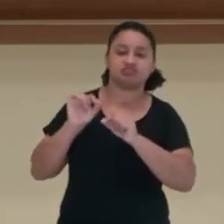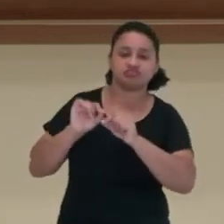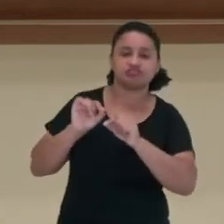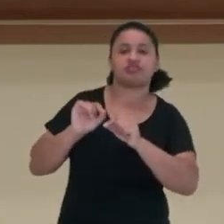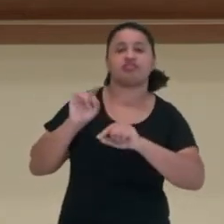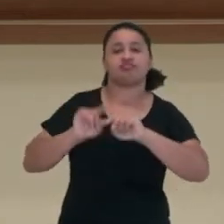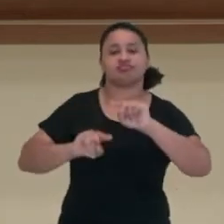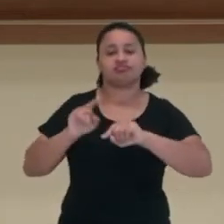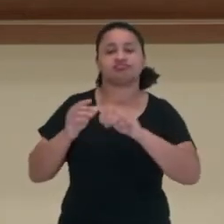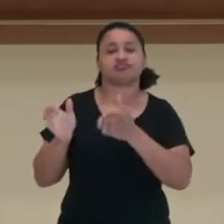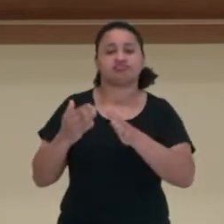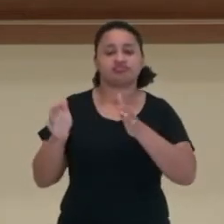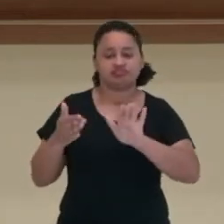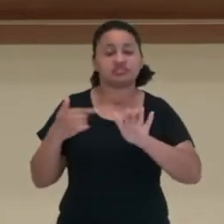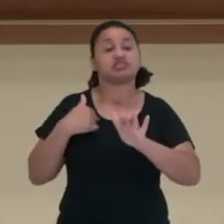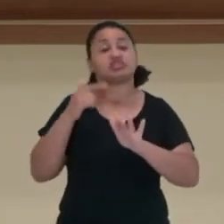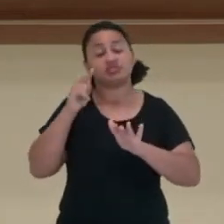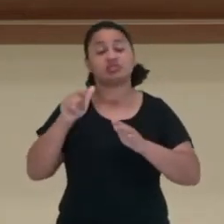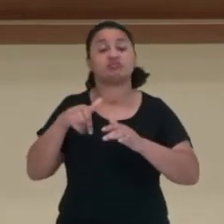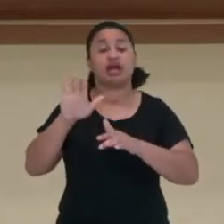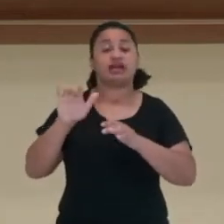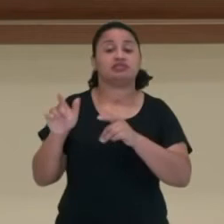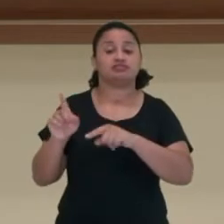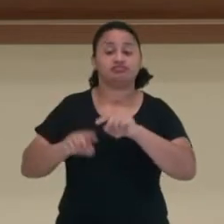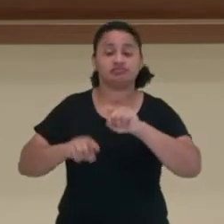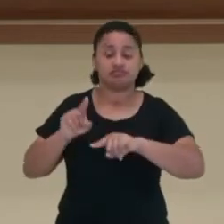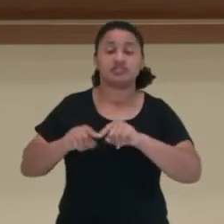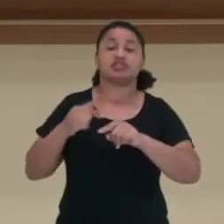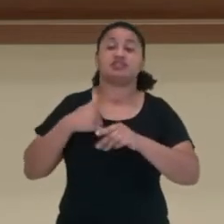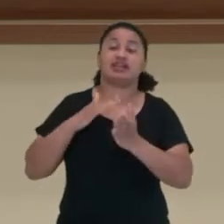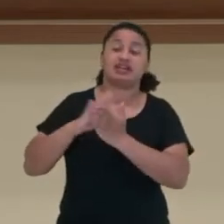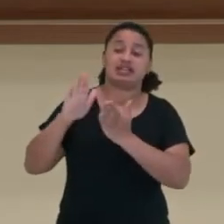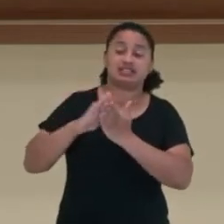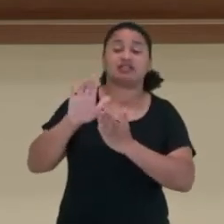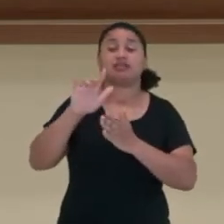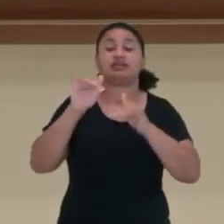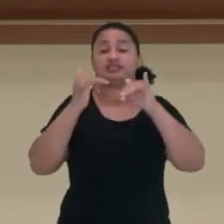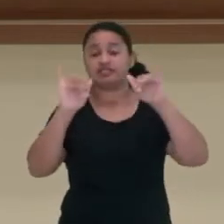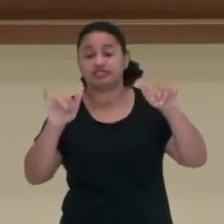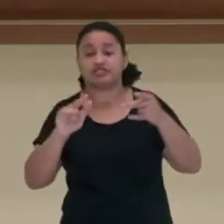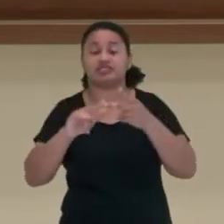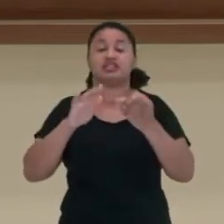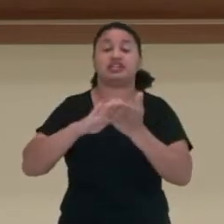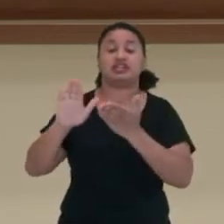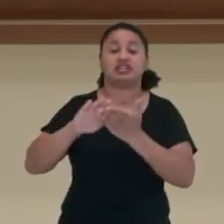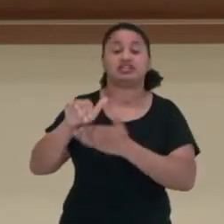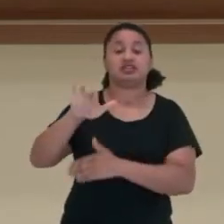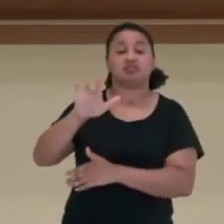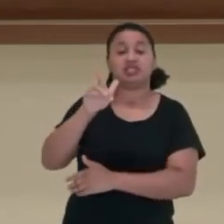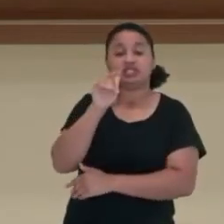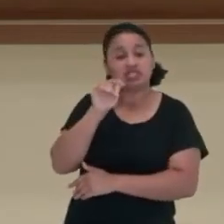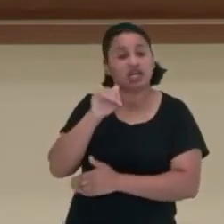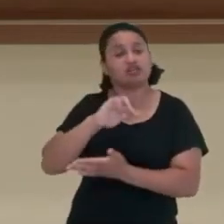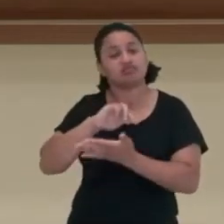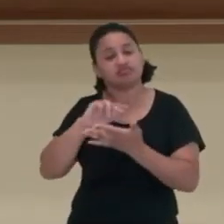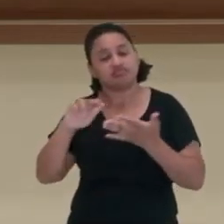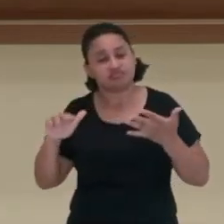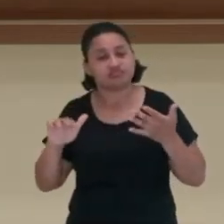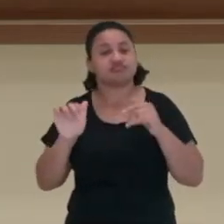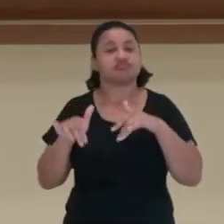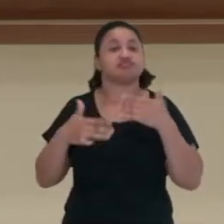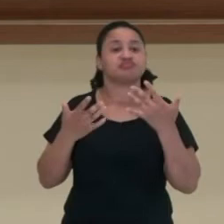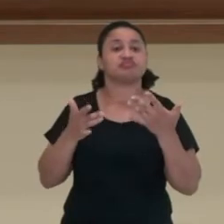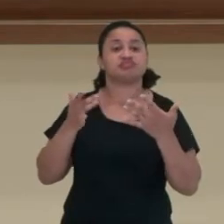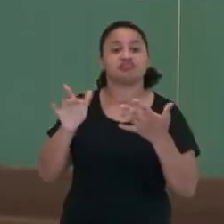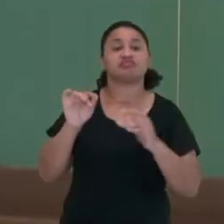vai aumentar para produzir mais peças, você vai gastar mais luz, vai gastar mais água e assim sucessivamente. Esses